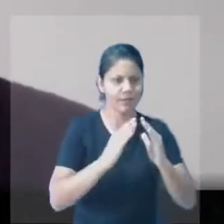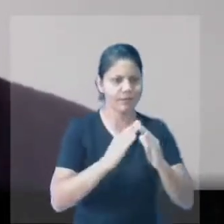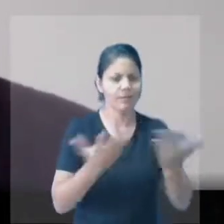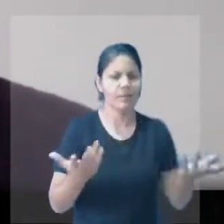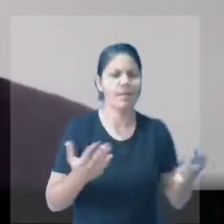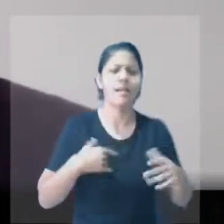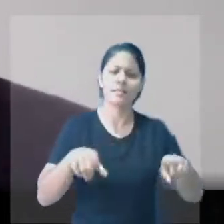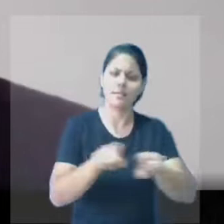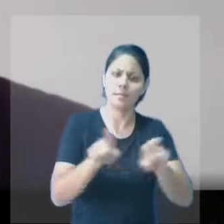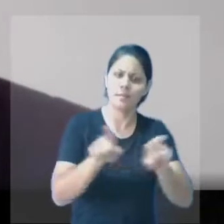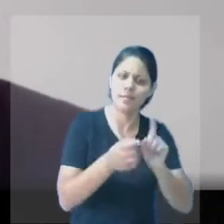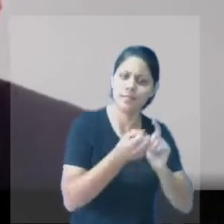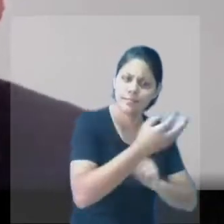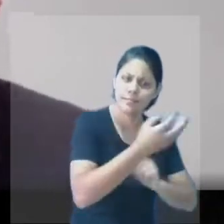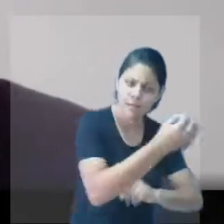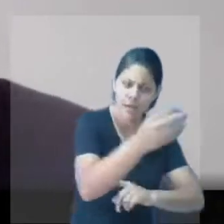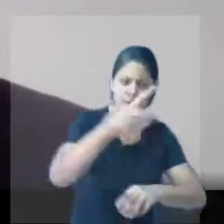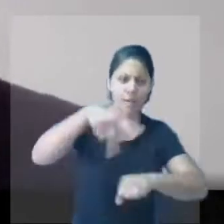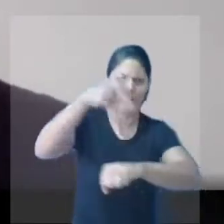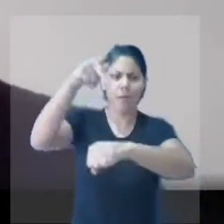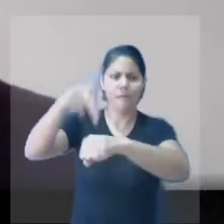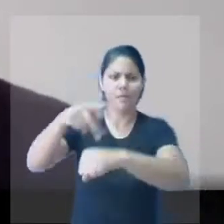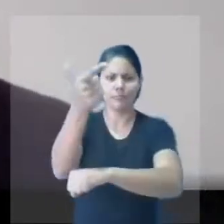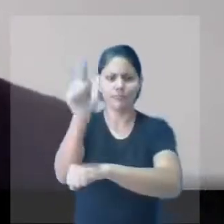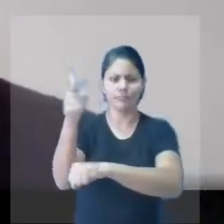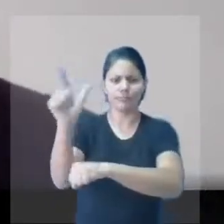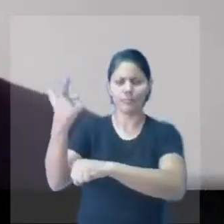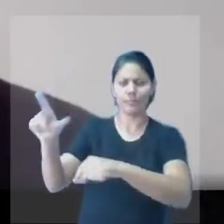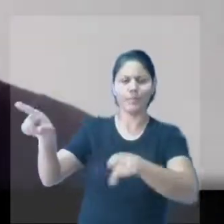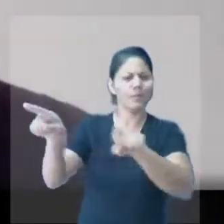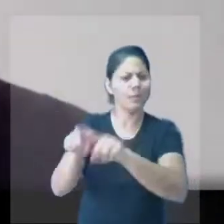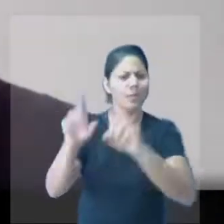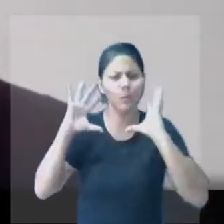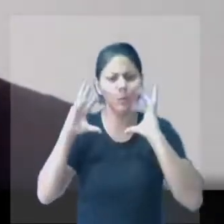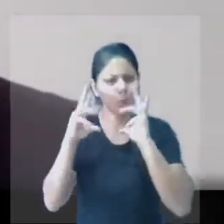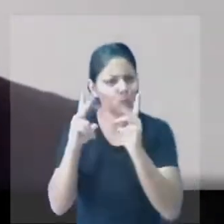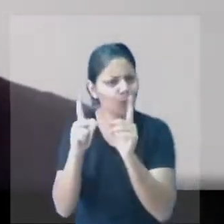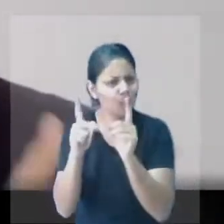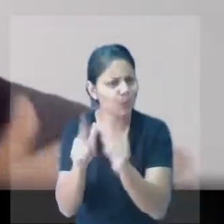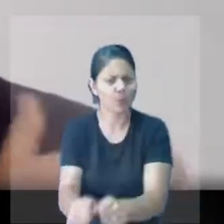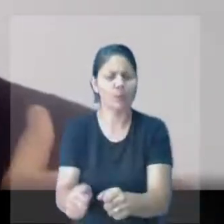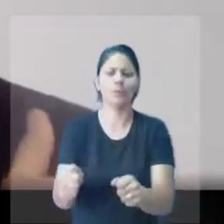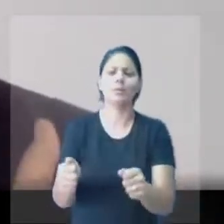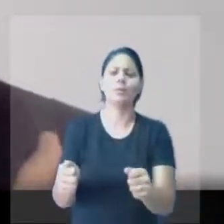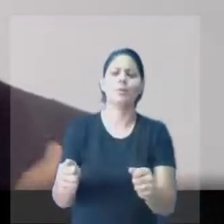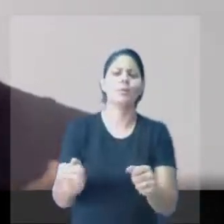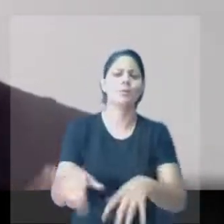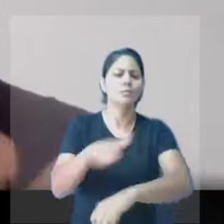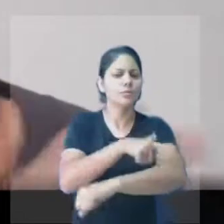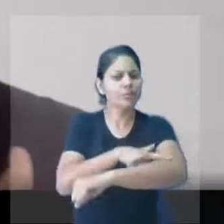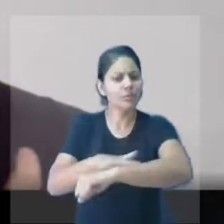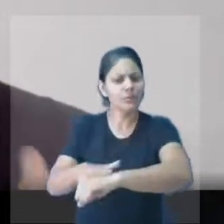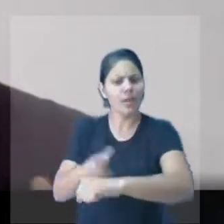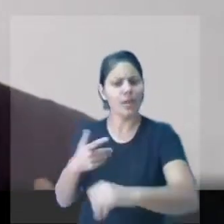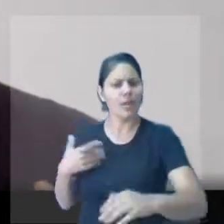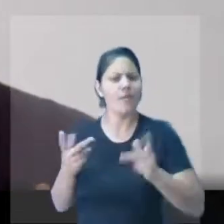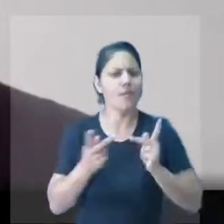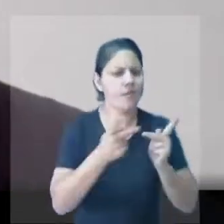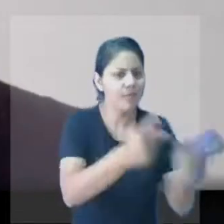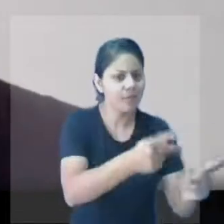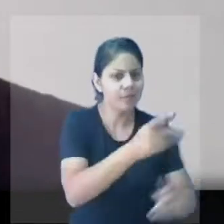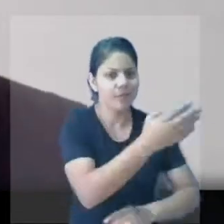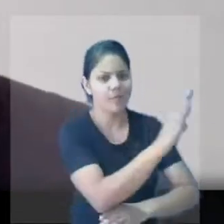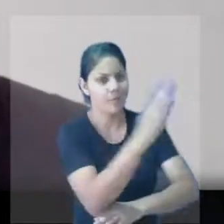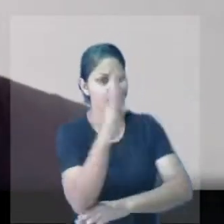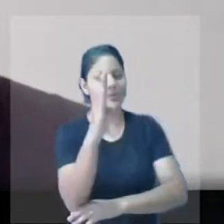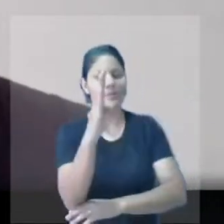afora, fora do Brasil, toda a instituição de ensino pela qual eu passo, eu faço questão de visitar a biblioteca,